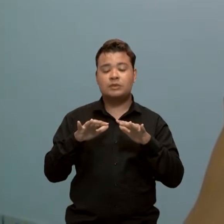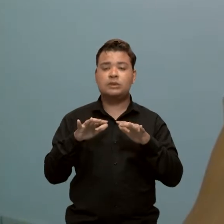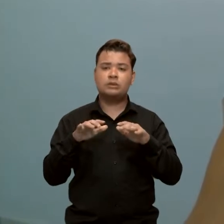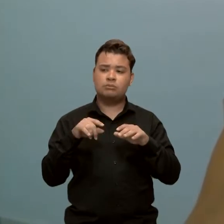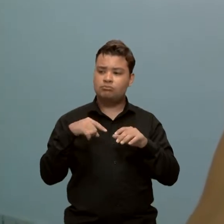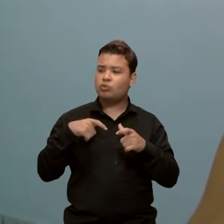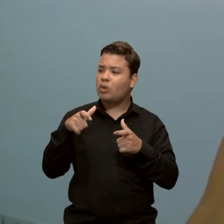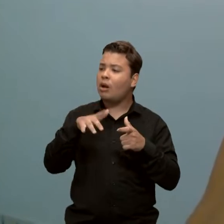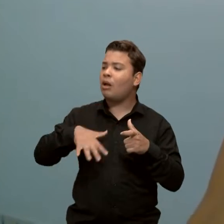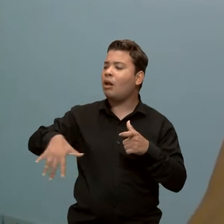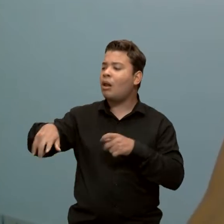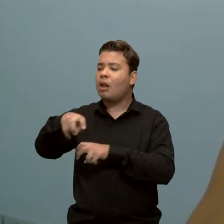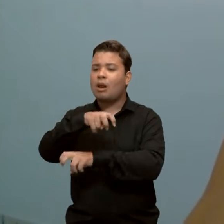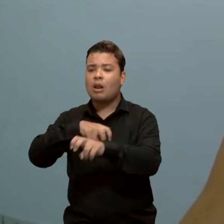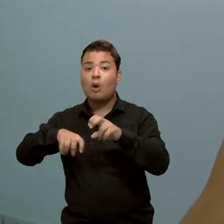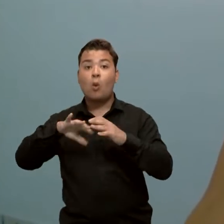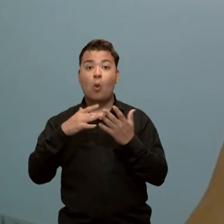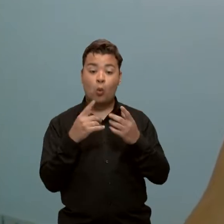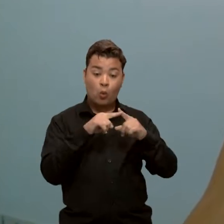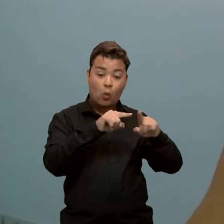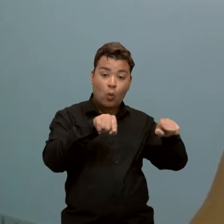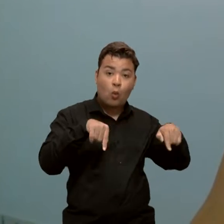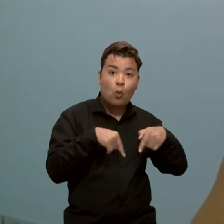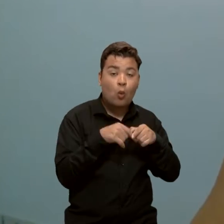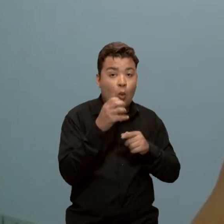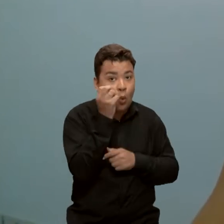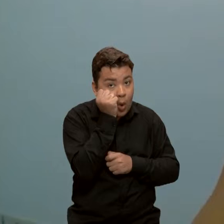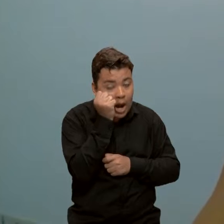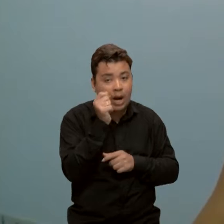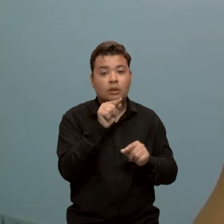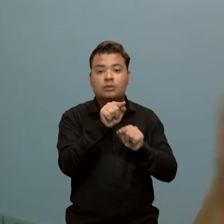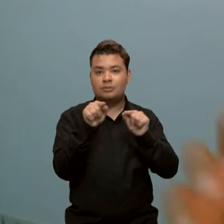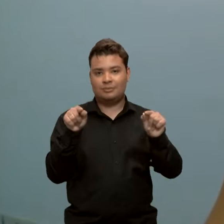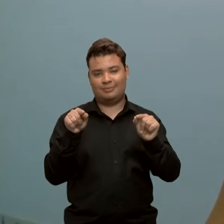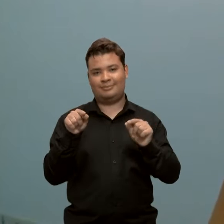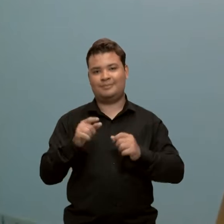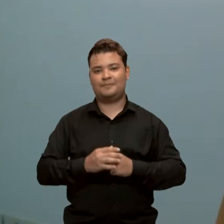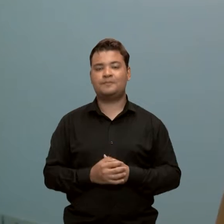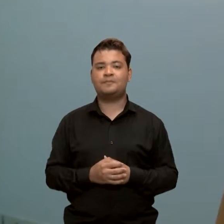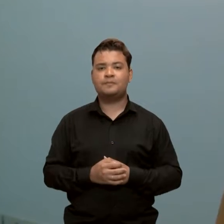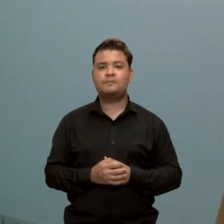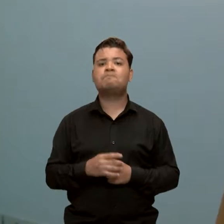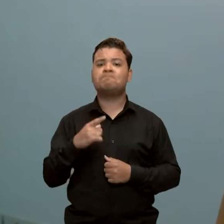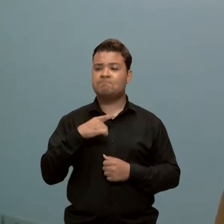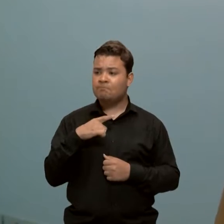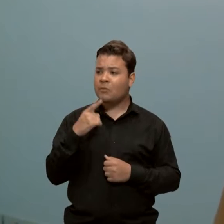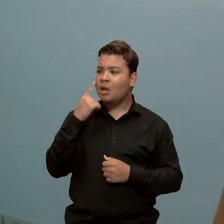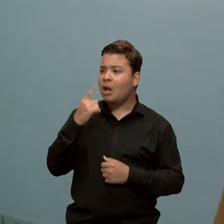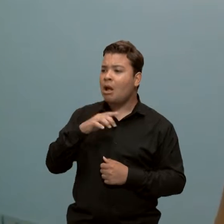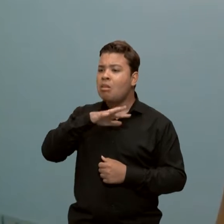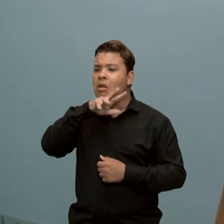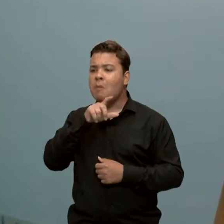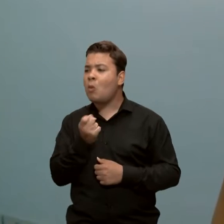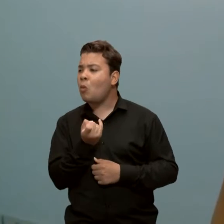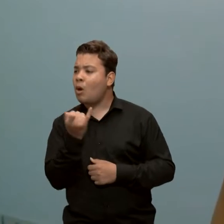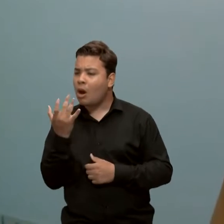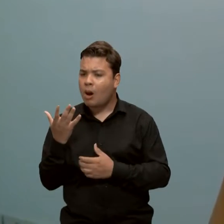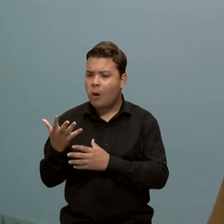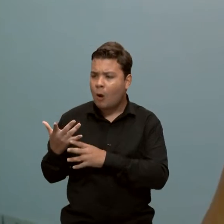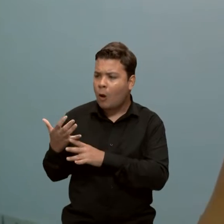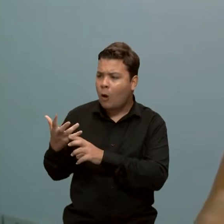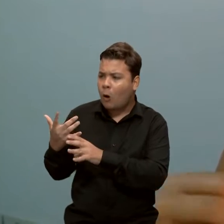quartos de alguns moradores. Então foi feito um levantamento desse número de animais, onde que